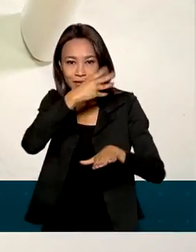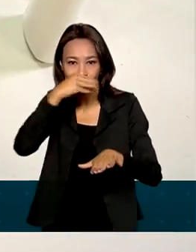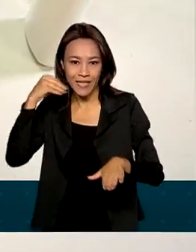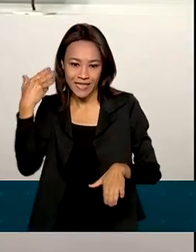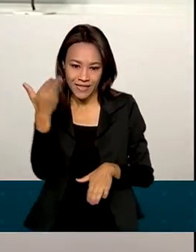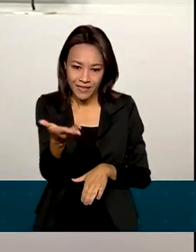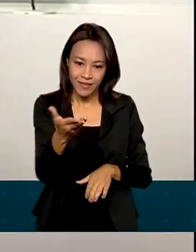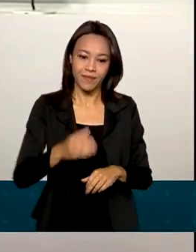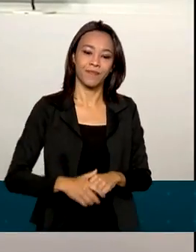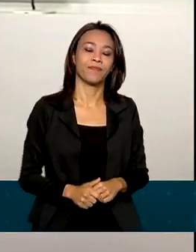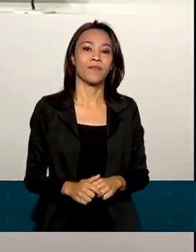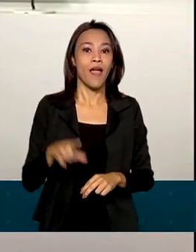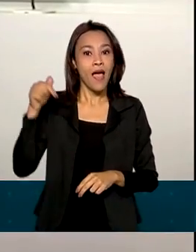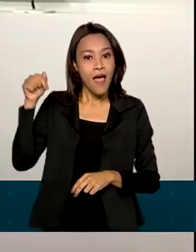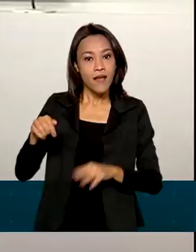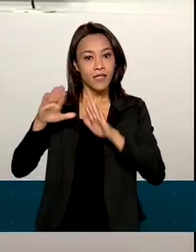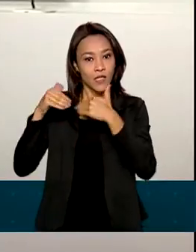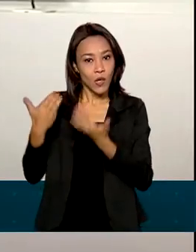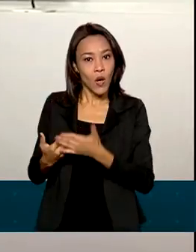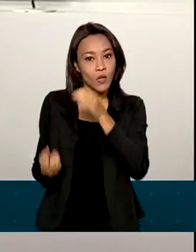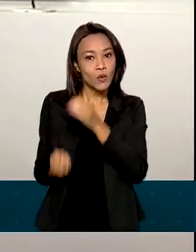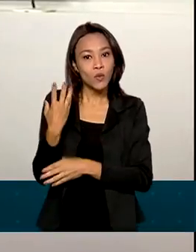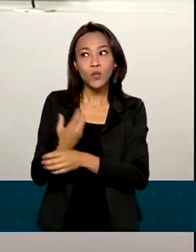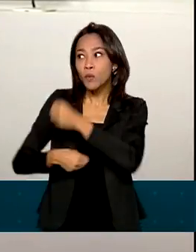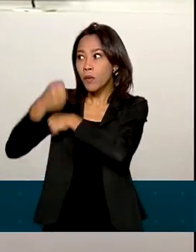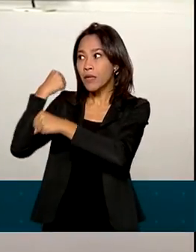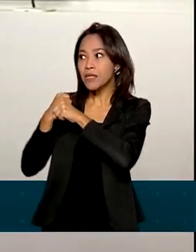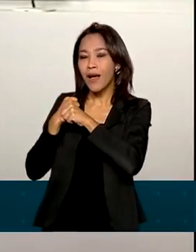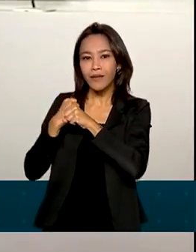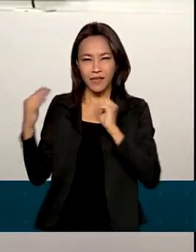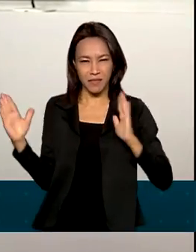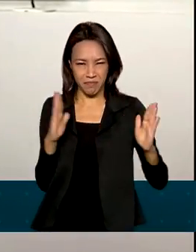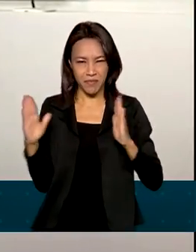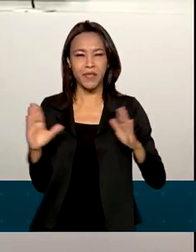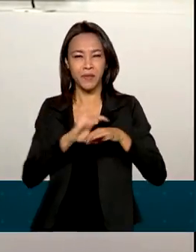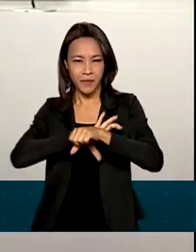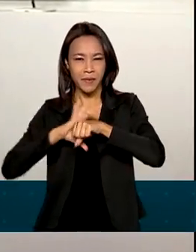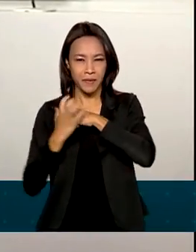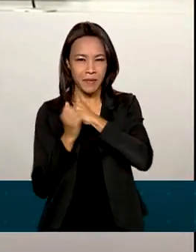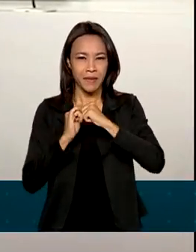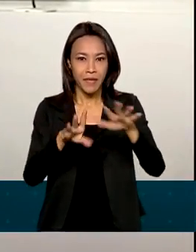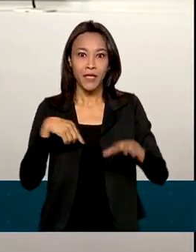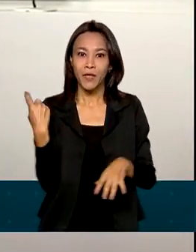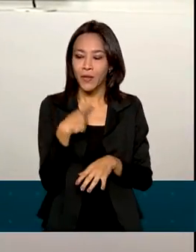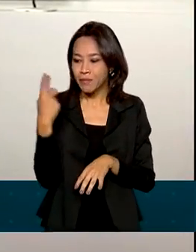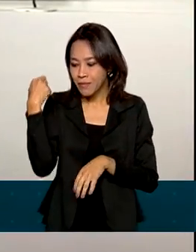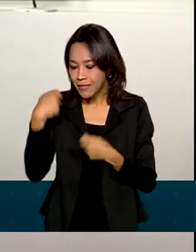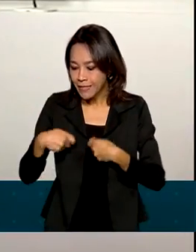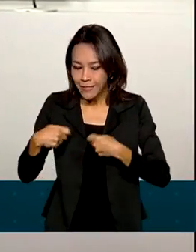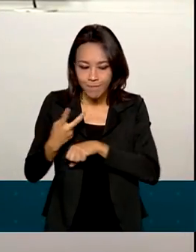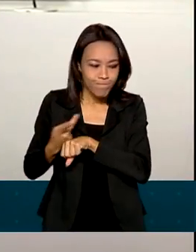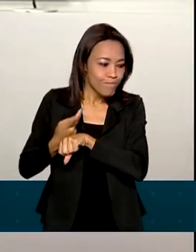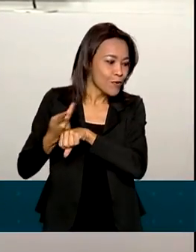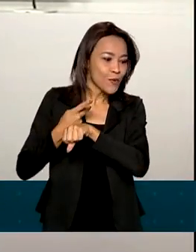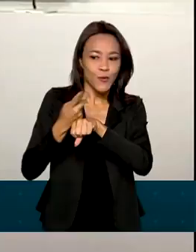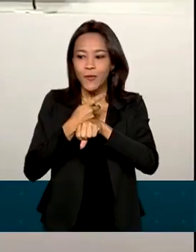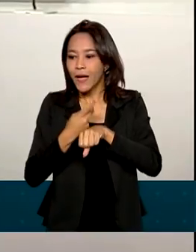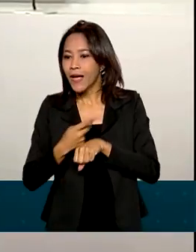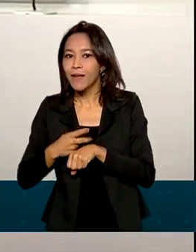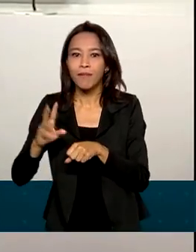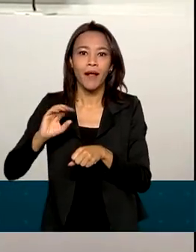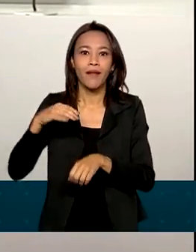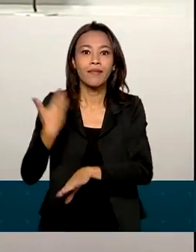Adolescente. Essa escola nasceu no ano passado, em meio à pandemia, quando tivemos que encontrar alternativas para a